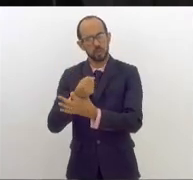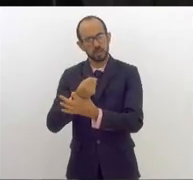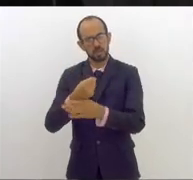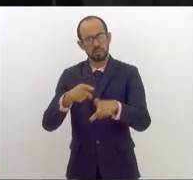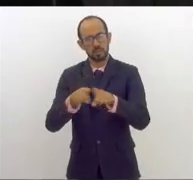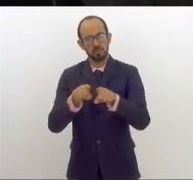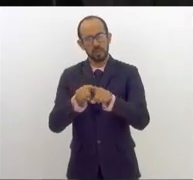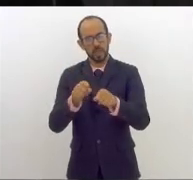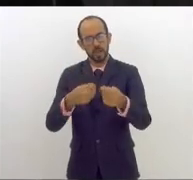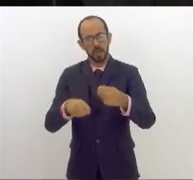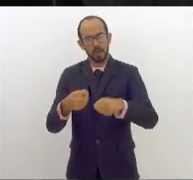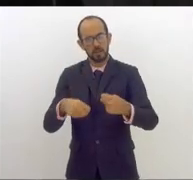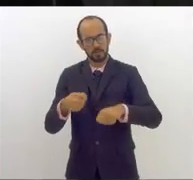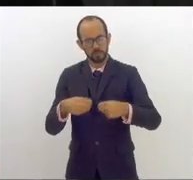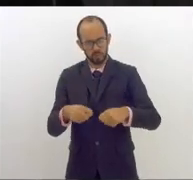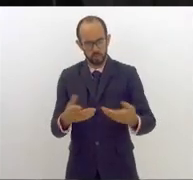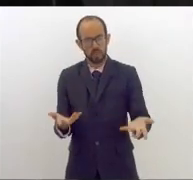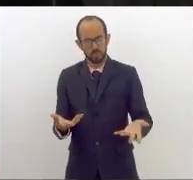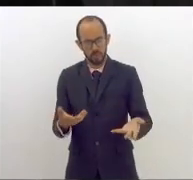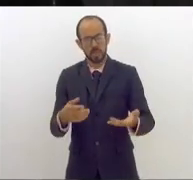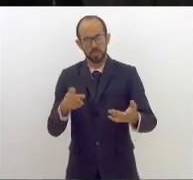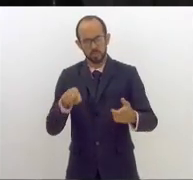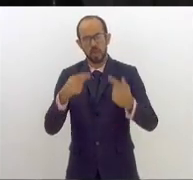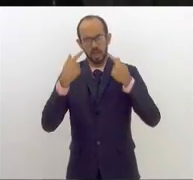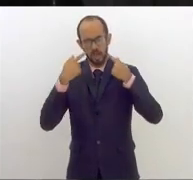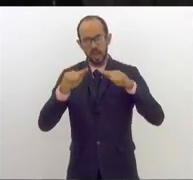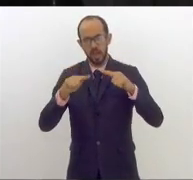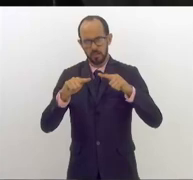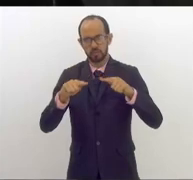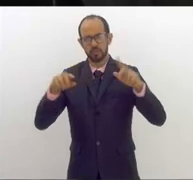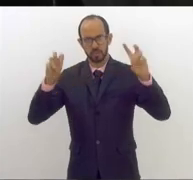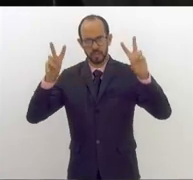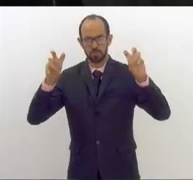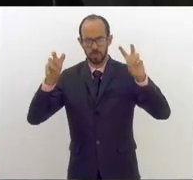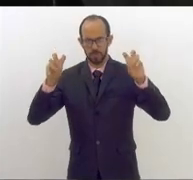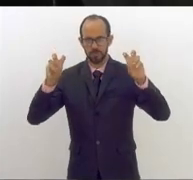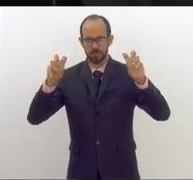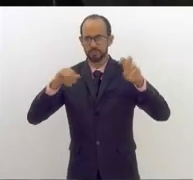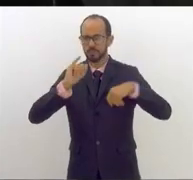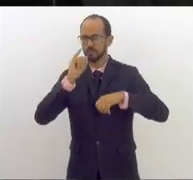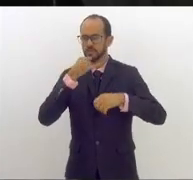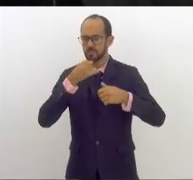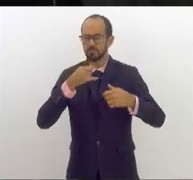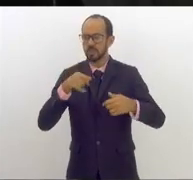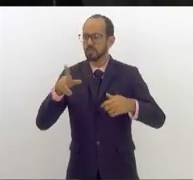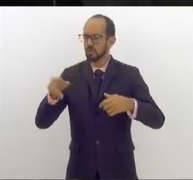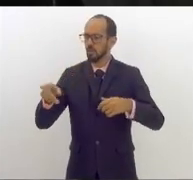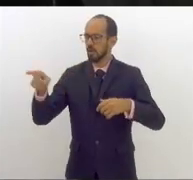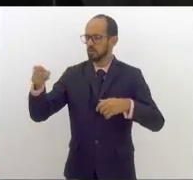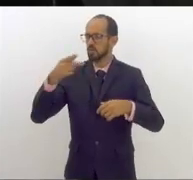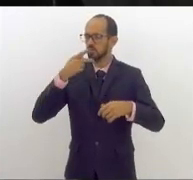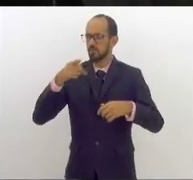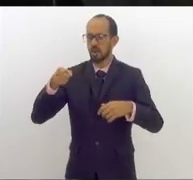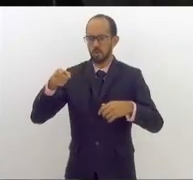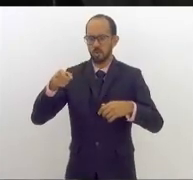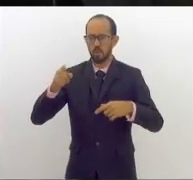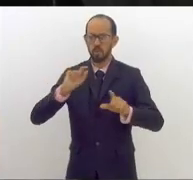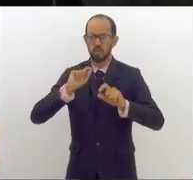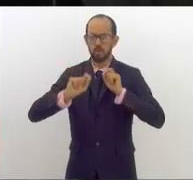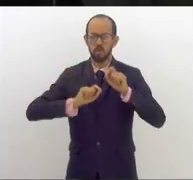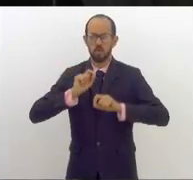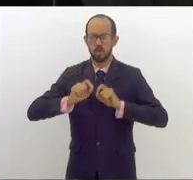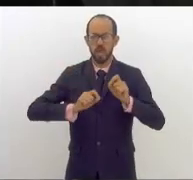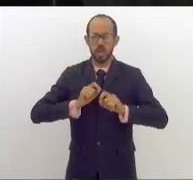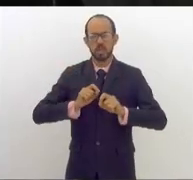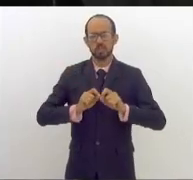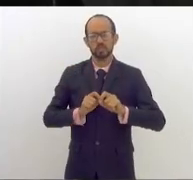registro sobre a gravidade desse tema infelizmente endosso que você é excelente você fala falou isso